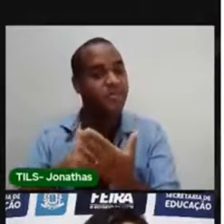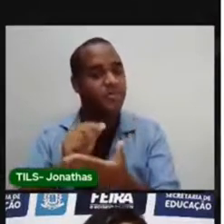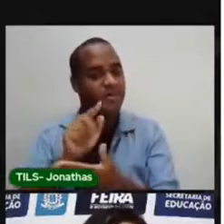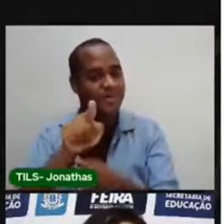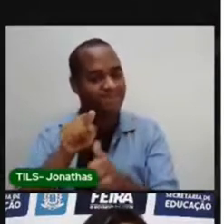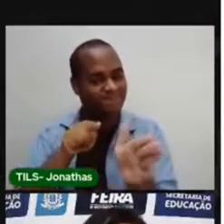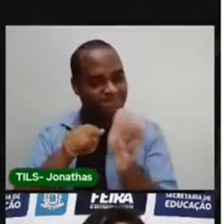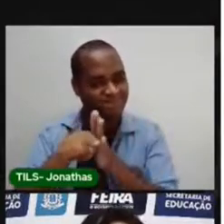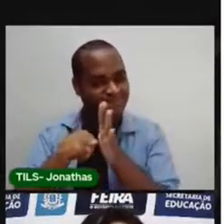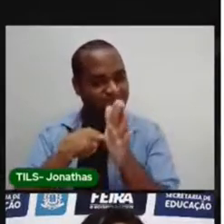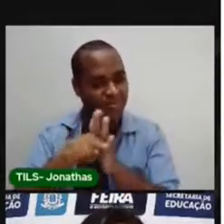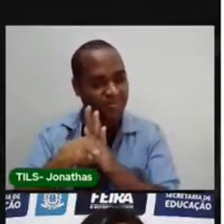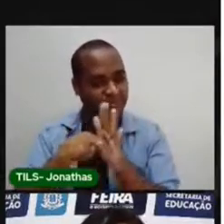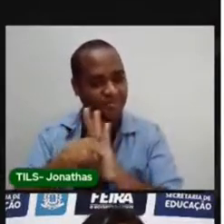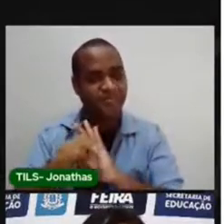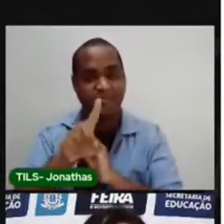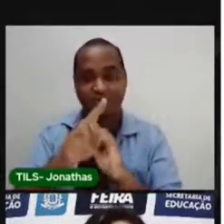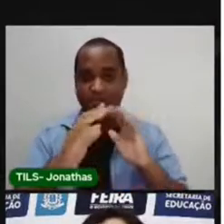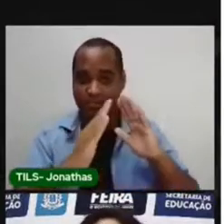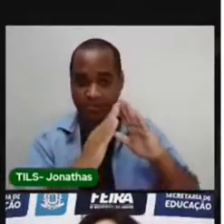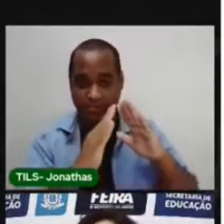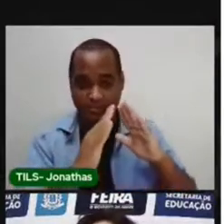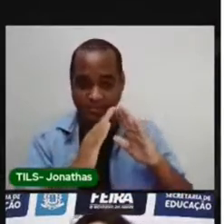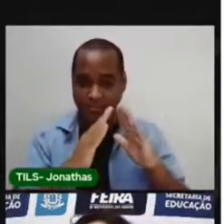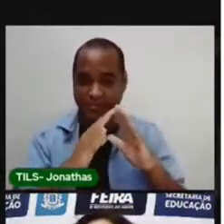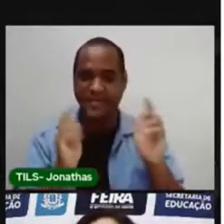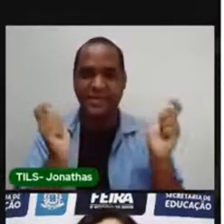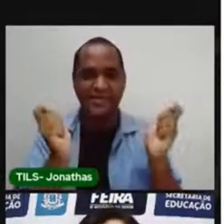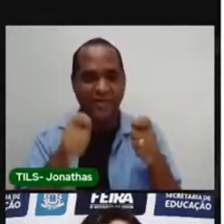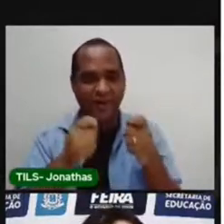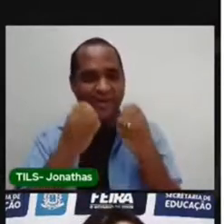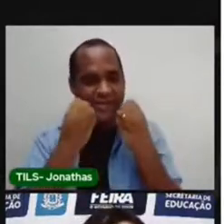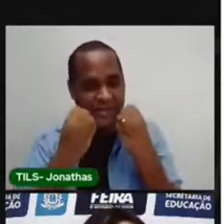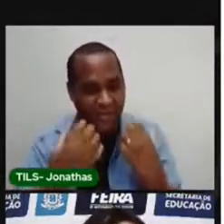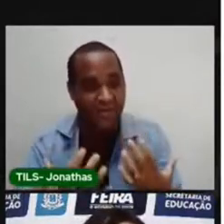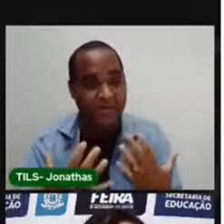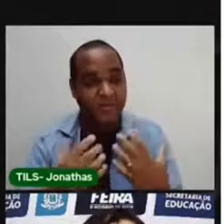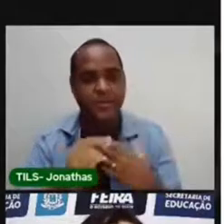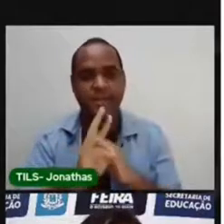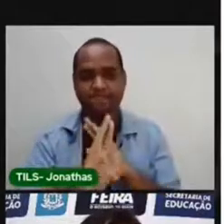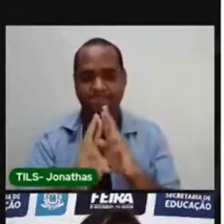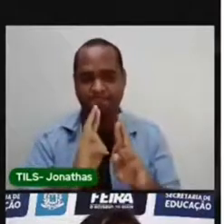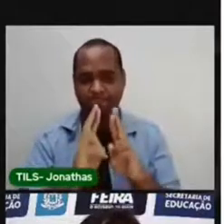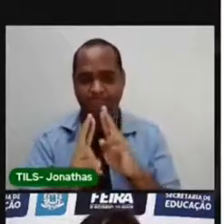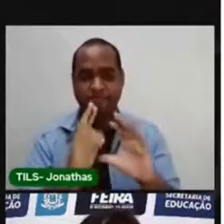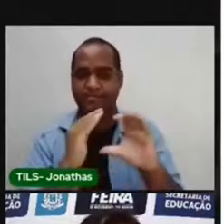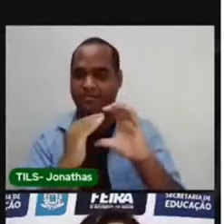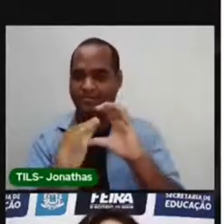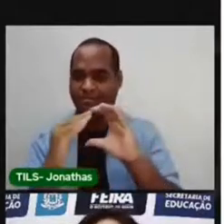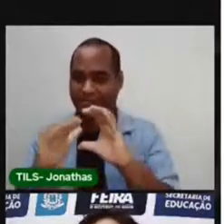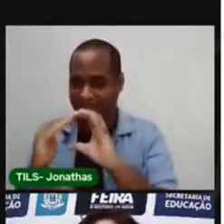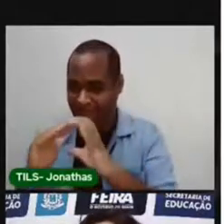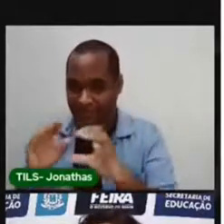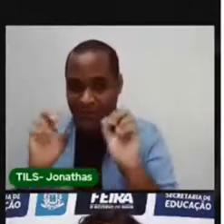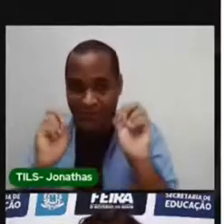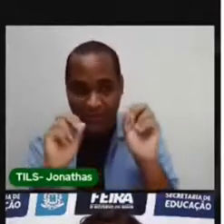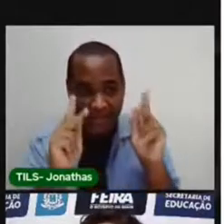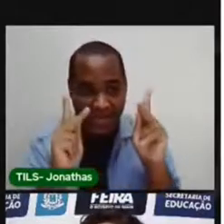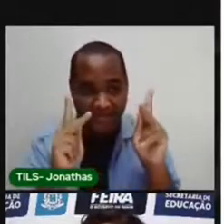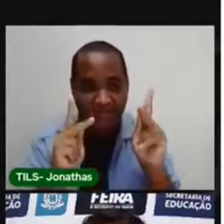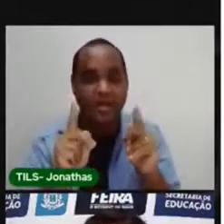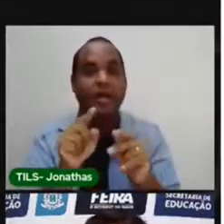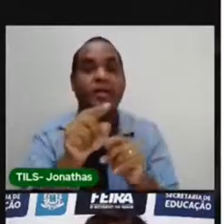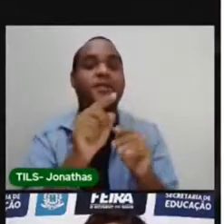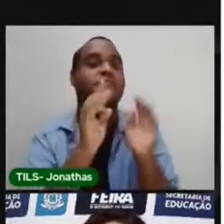e você vai respondendo aí em casa. Quem quiser, pode colocar a resposta no chat, tá bom? E